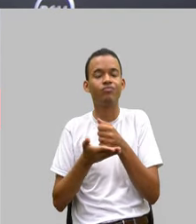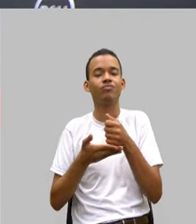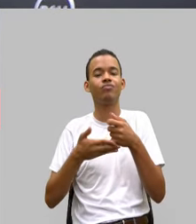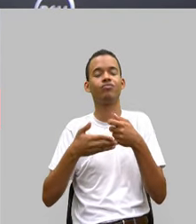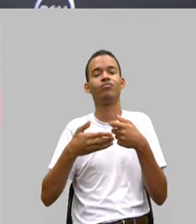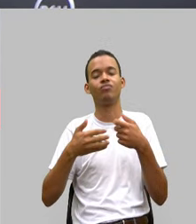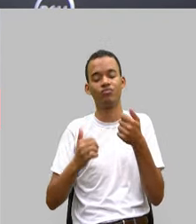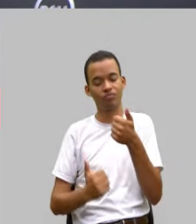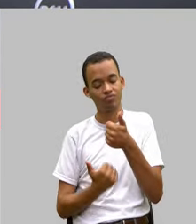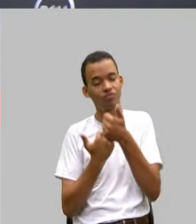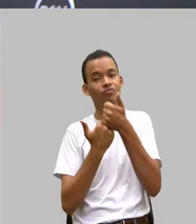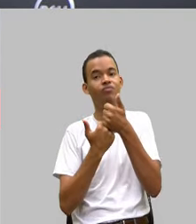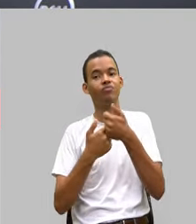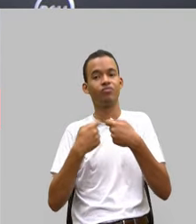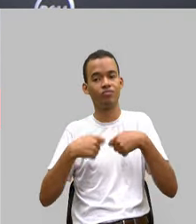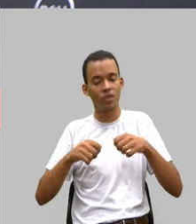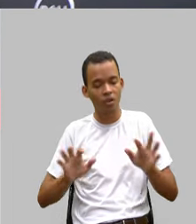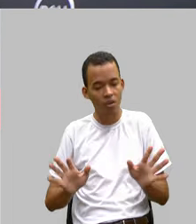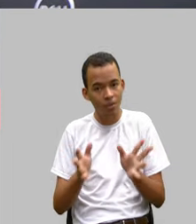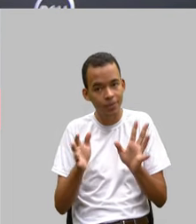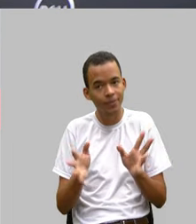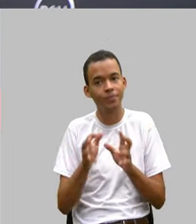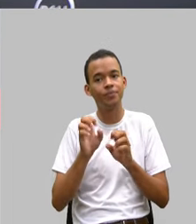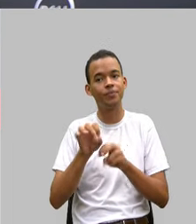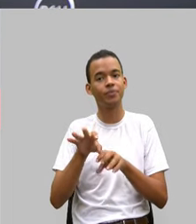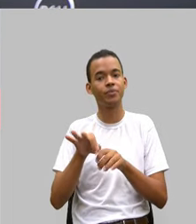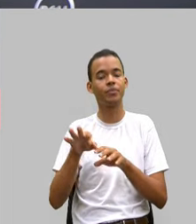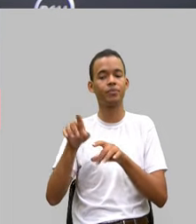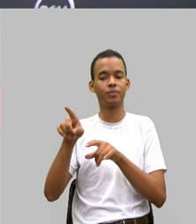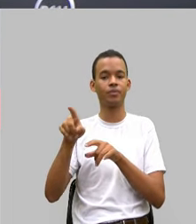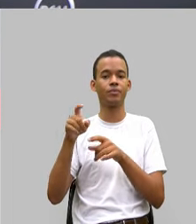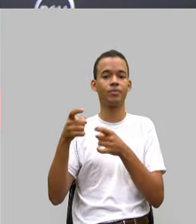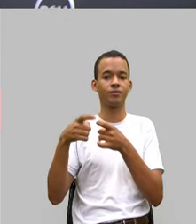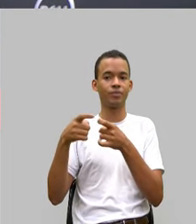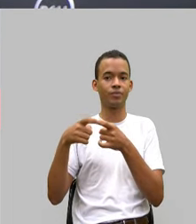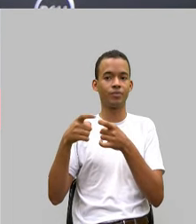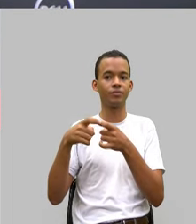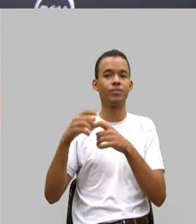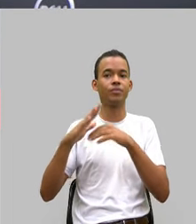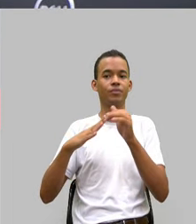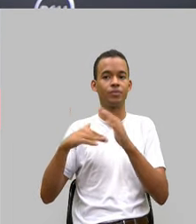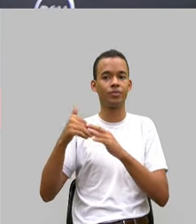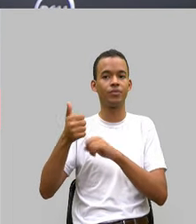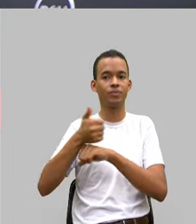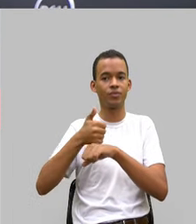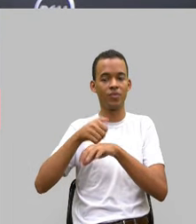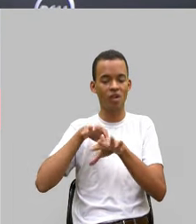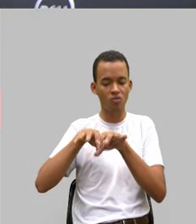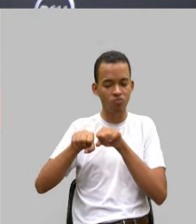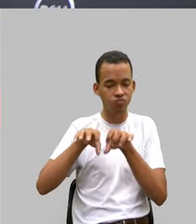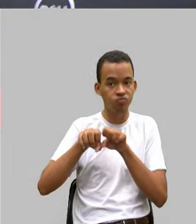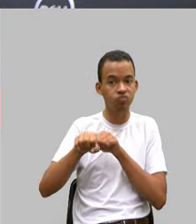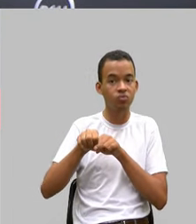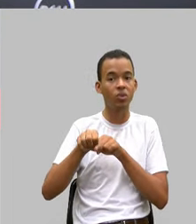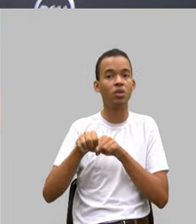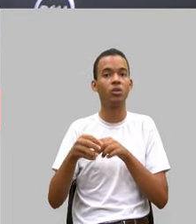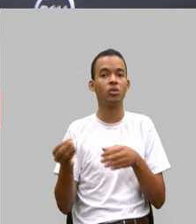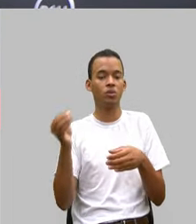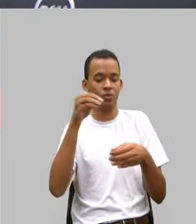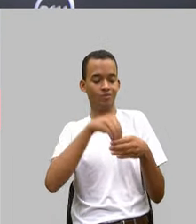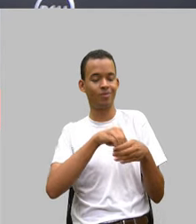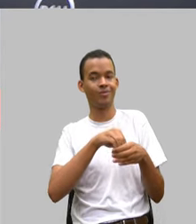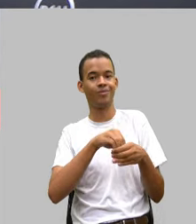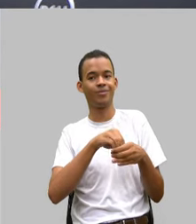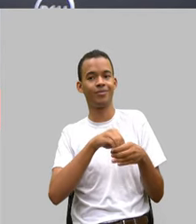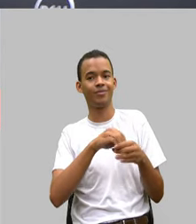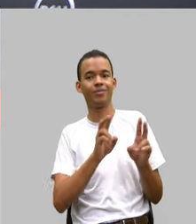fomentar a educação para conseguir capacitar esses profissionais para que prescrevam porque não adianta nada ter o medicamento no SUS mas não